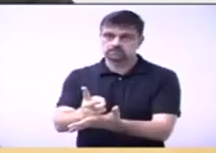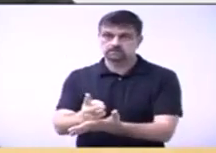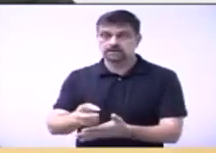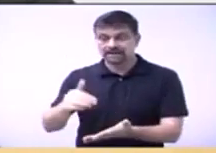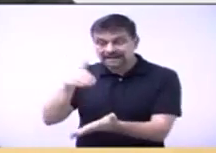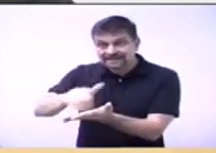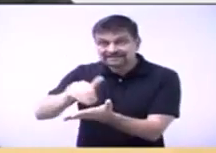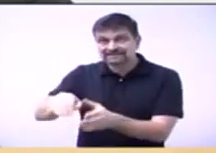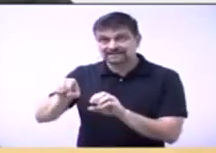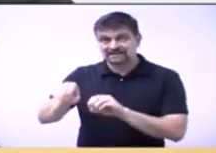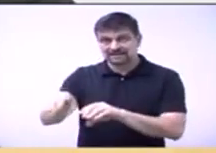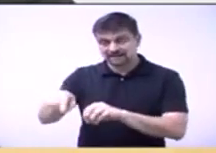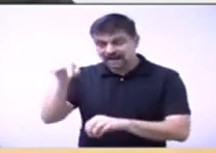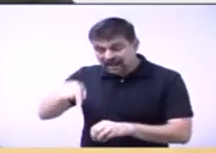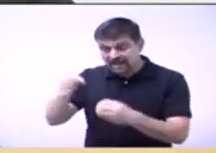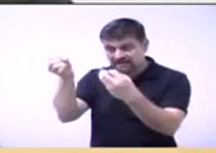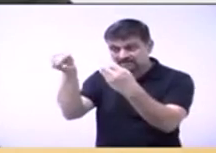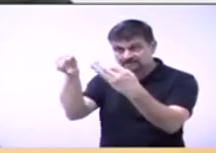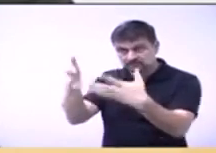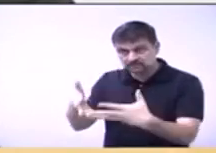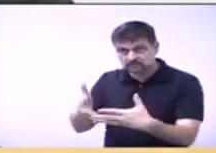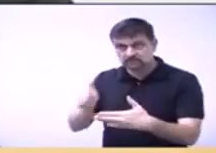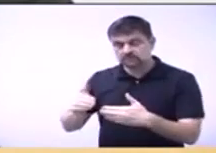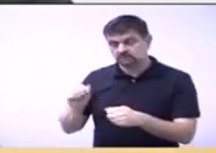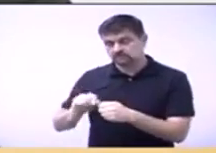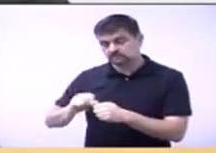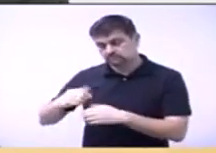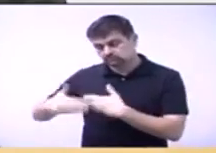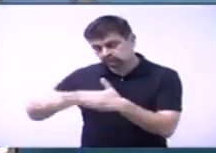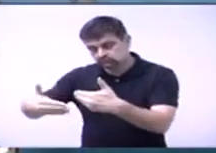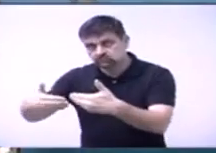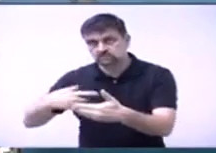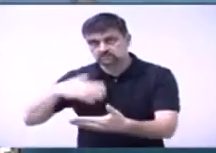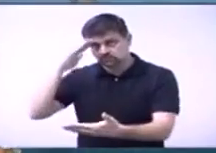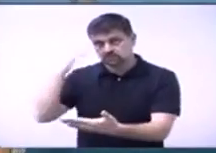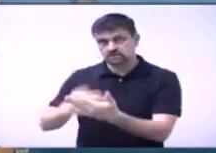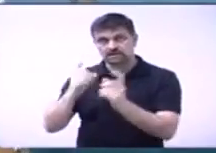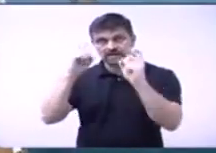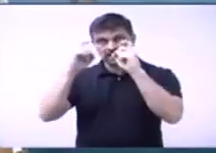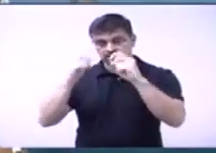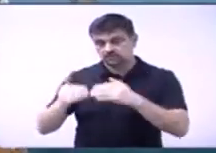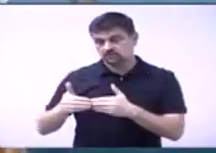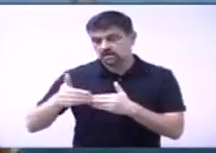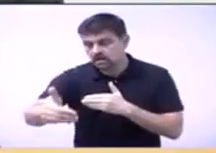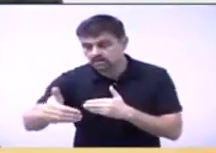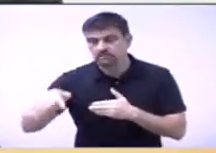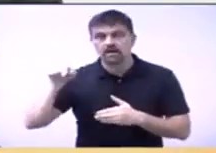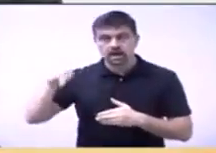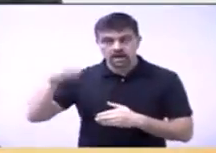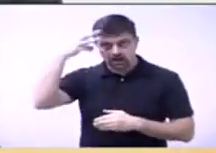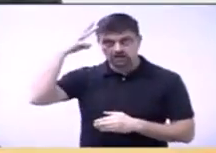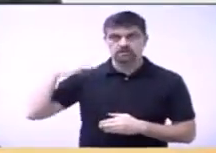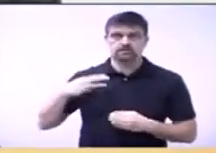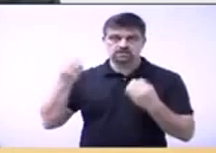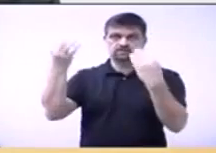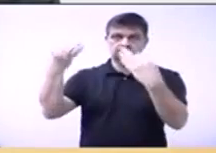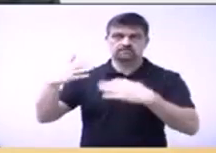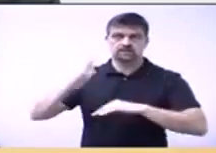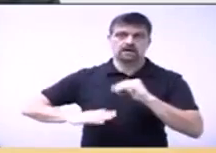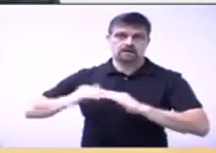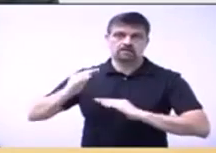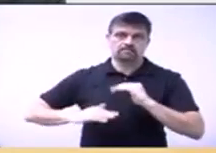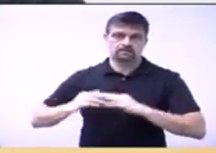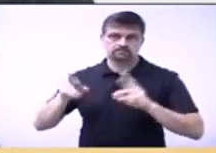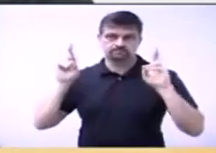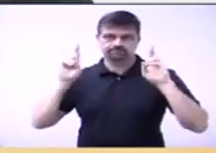secretária, Ângela, falou que está em andamento, eu tenho certeza que na próxima você vai poder explicar que eles estão, né, tomando várias providências. Espero que resolva